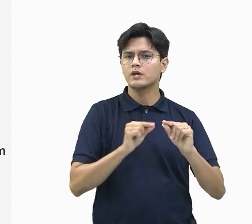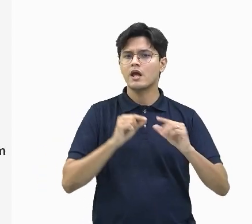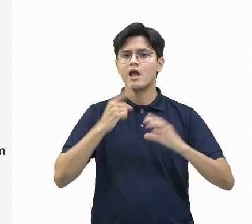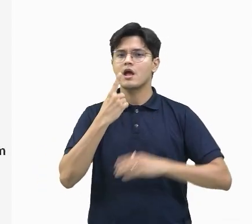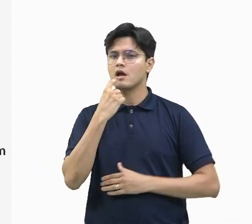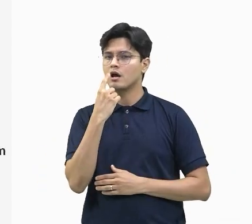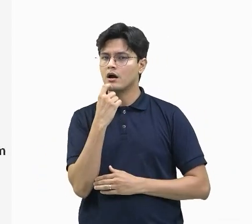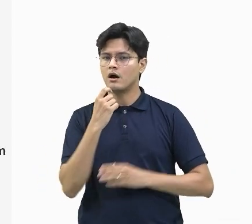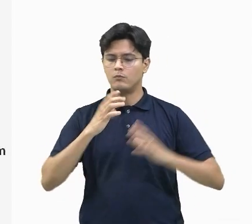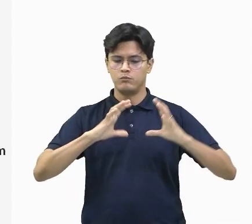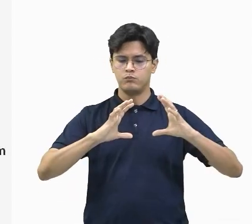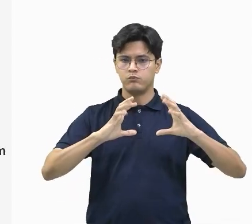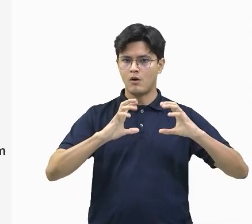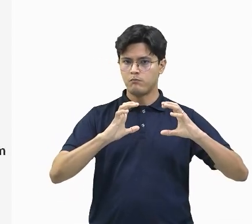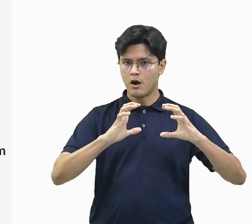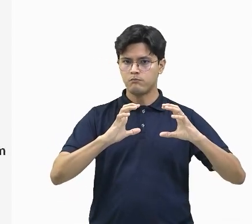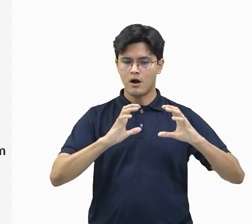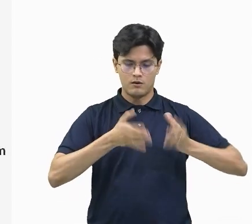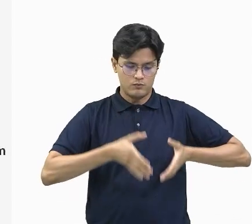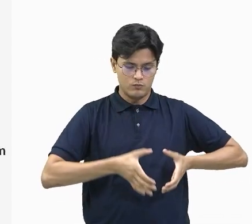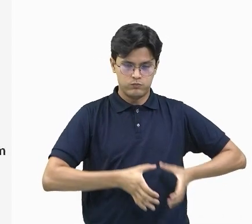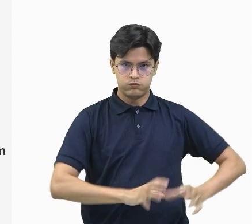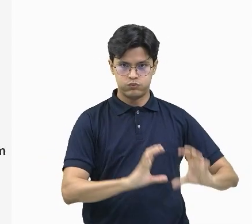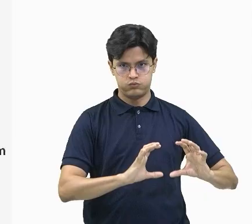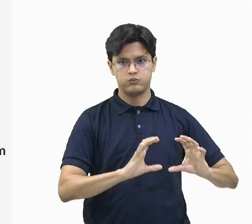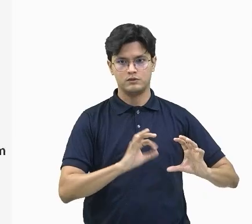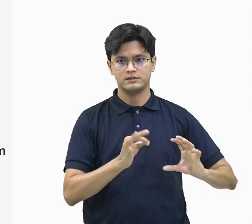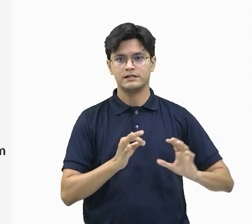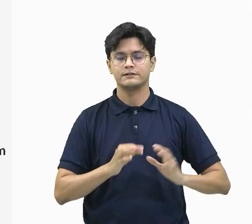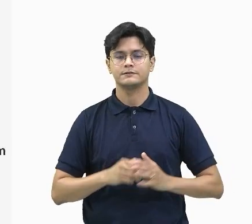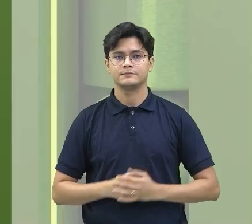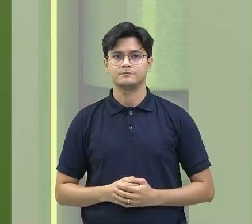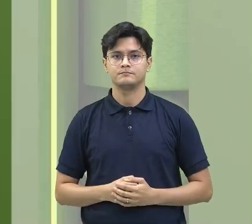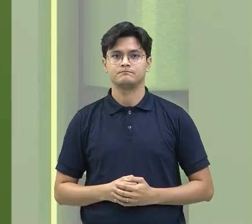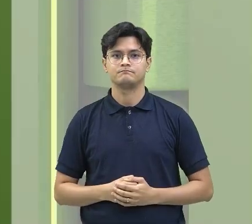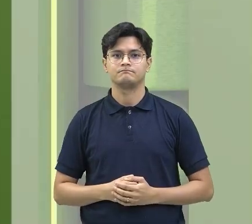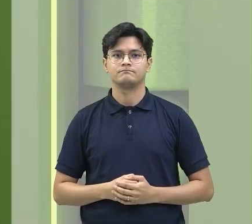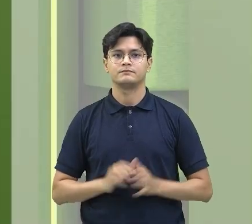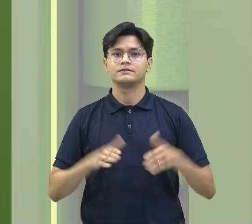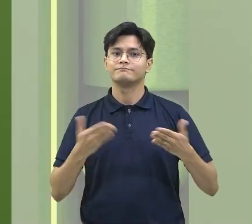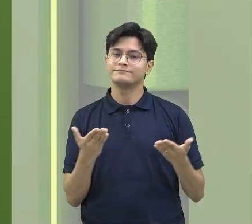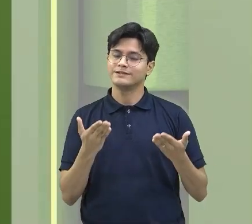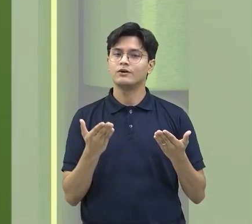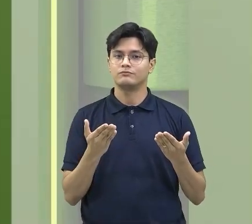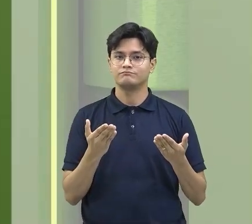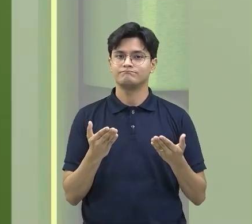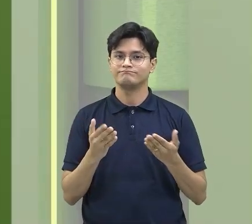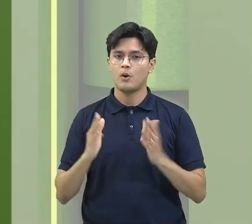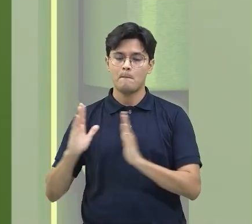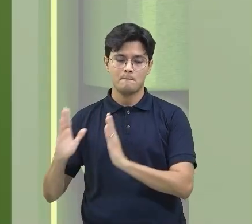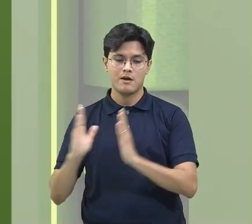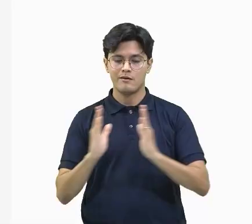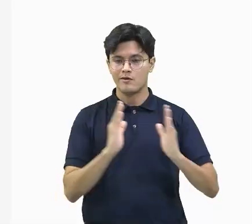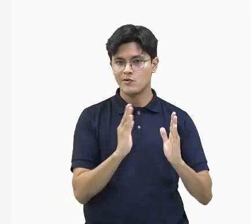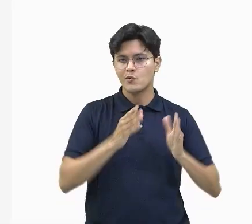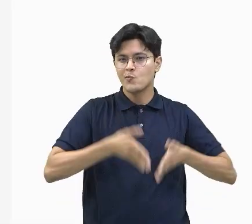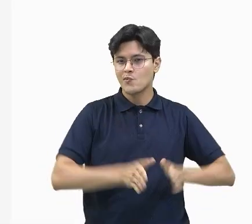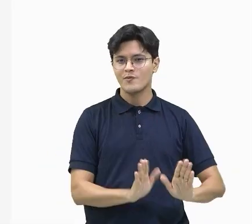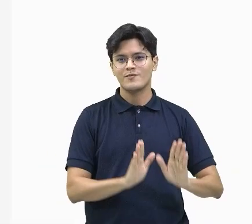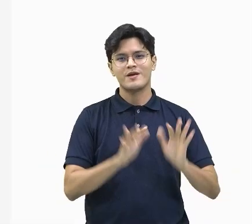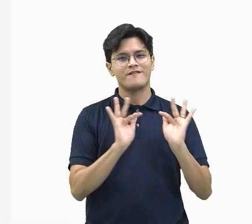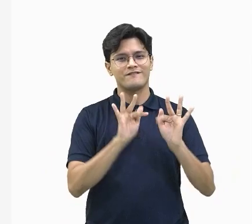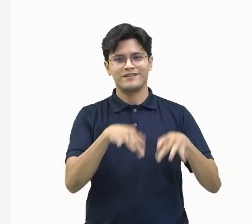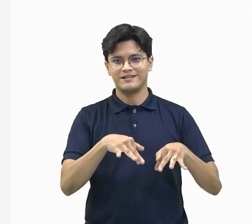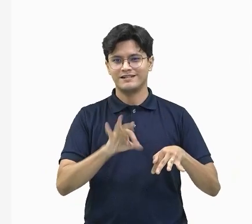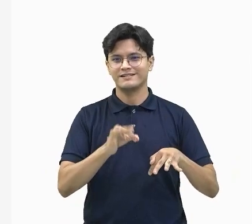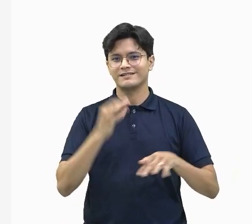a retirada dessa placenta. E aí, temos finalizado o trabalho de parto com o